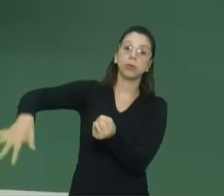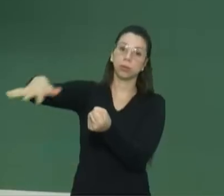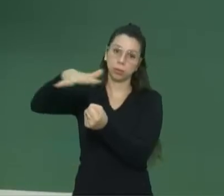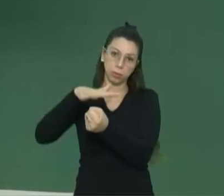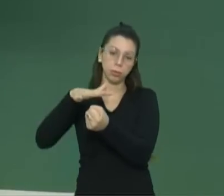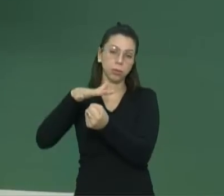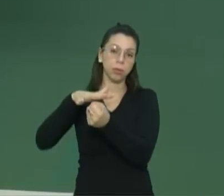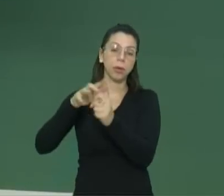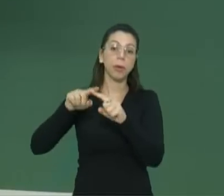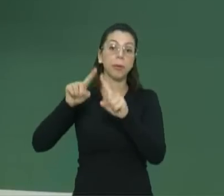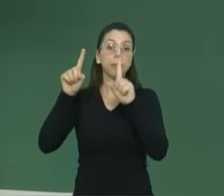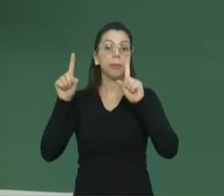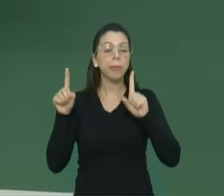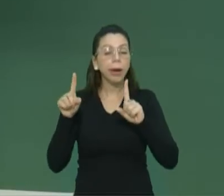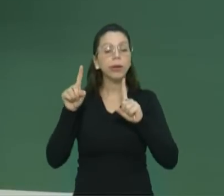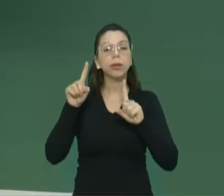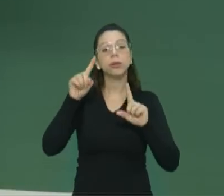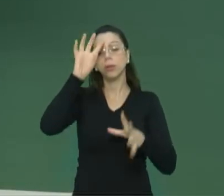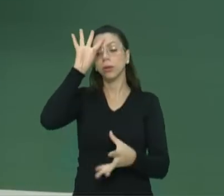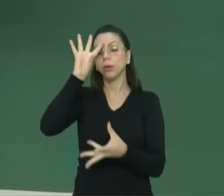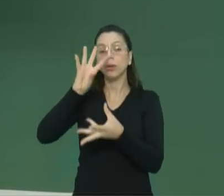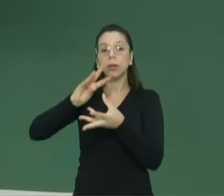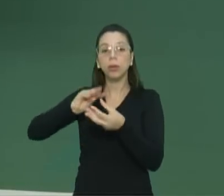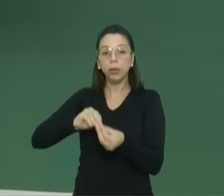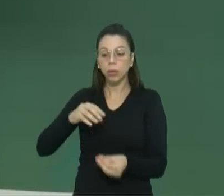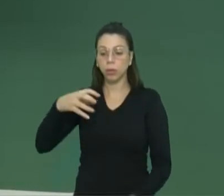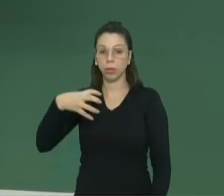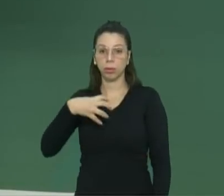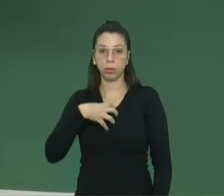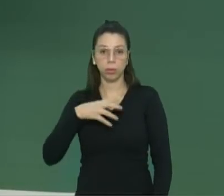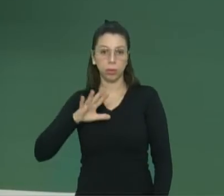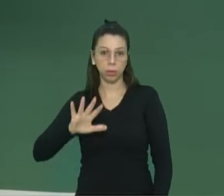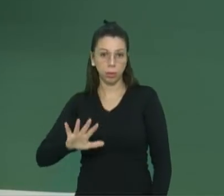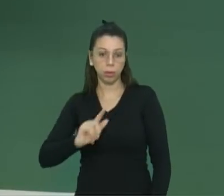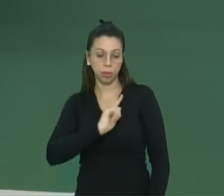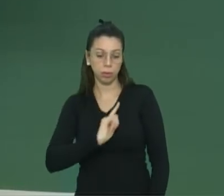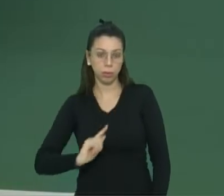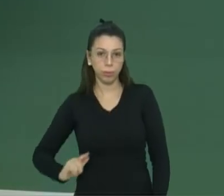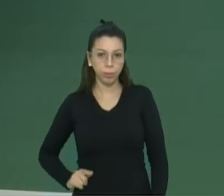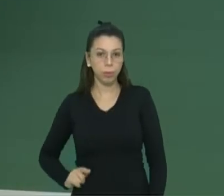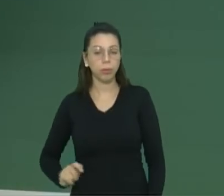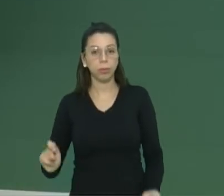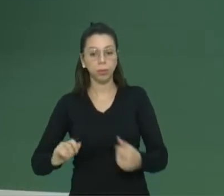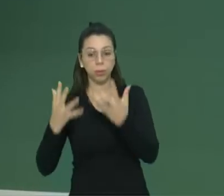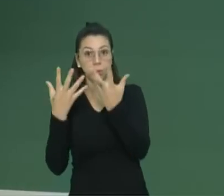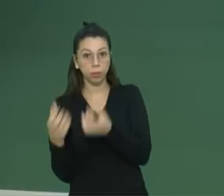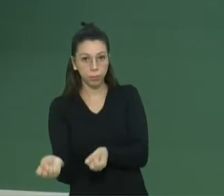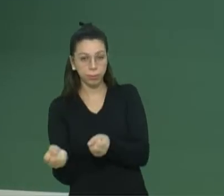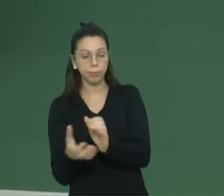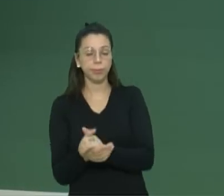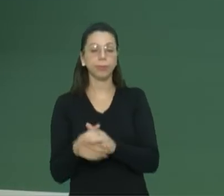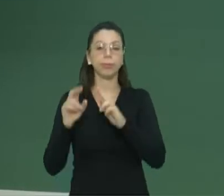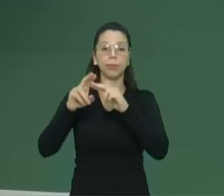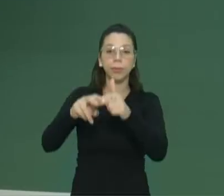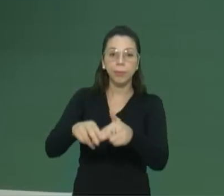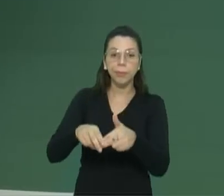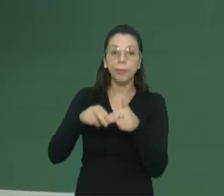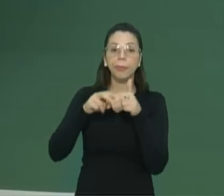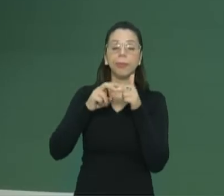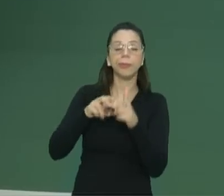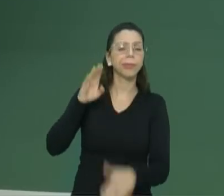as ações, mas que se entende que é esse o modelo de governo que deve ser adotado. Por isso, o